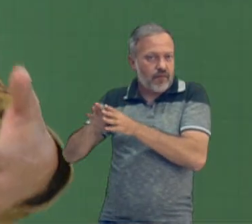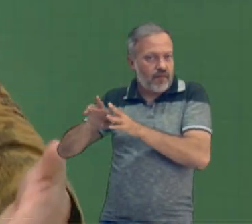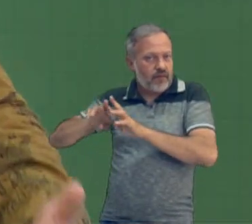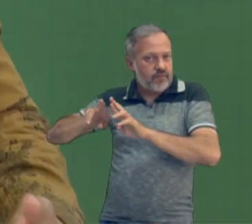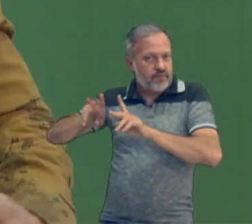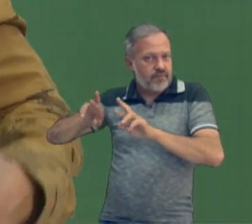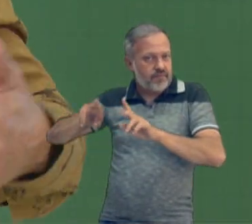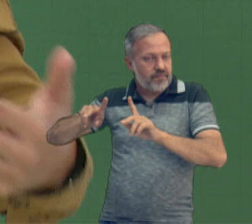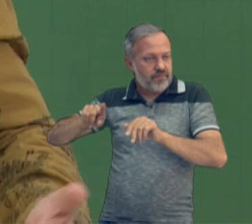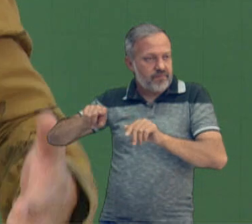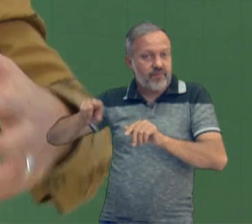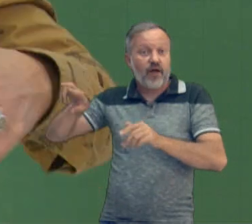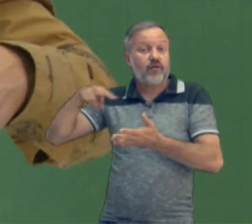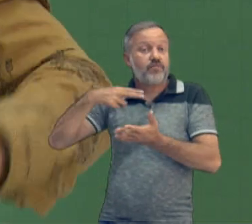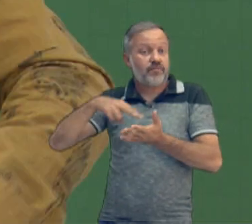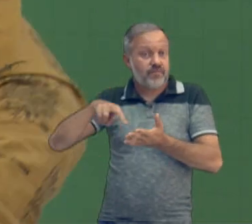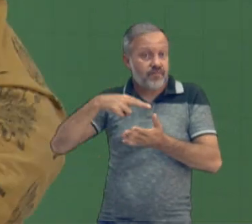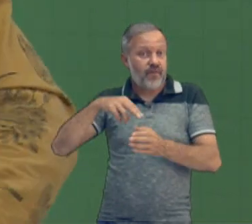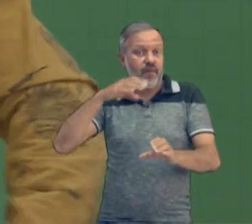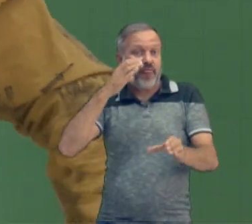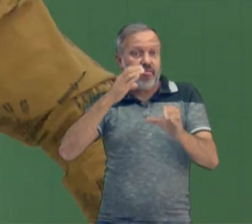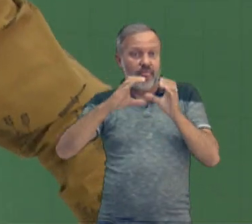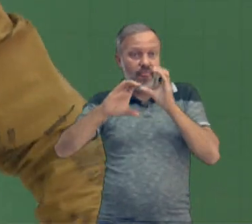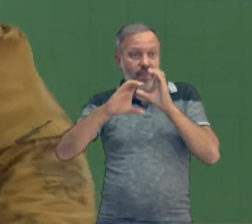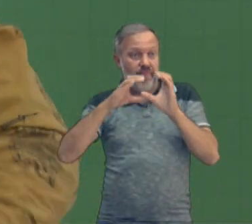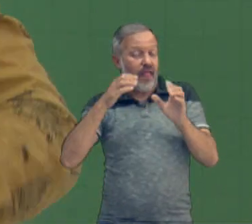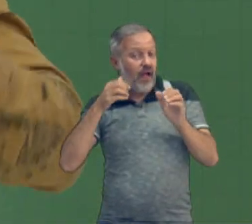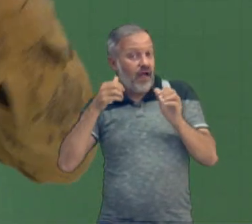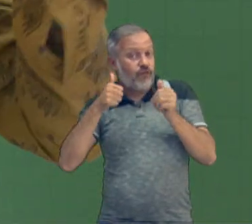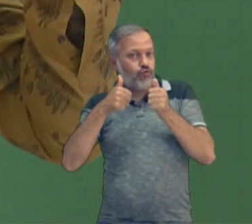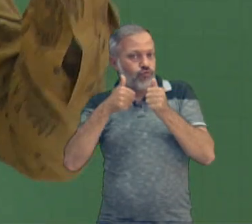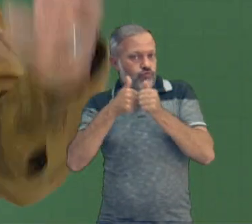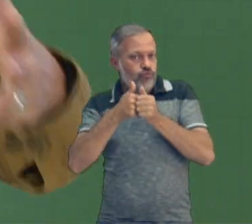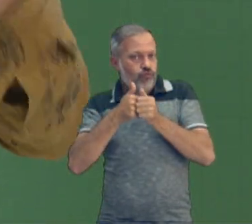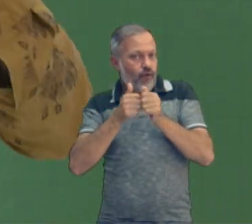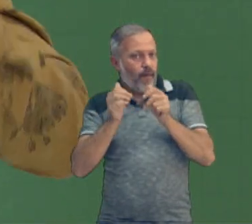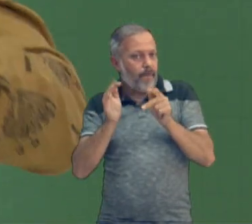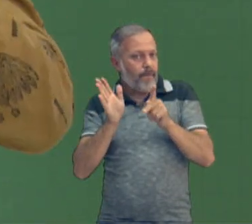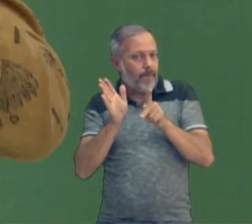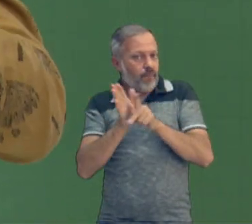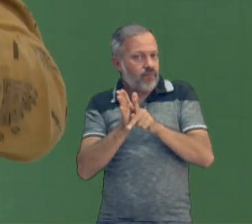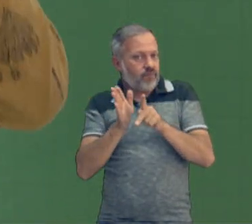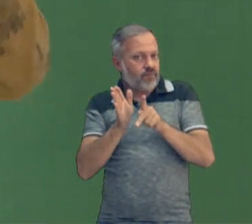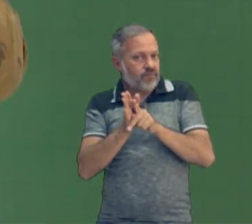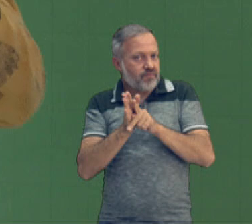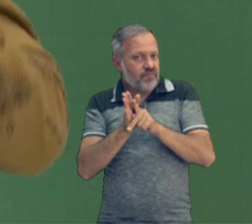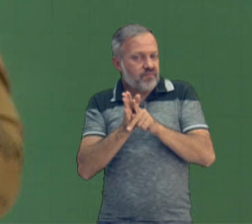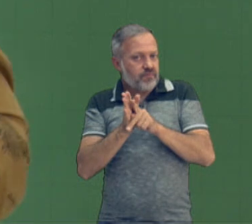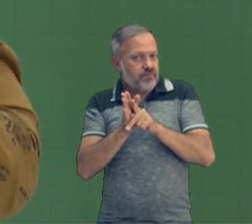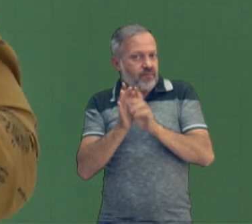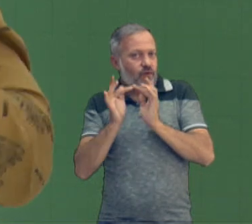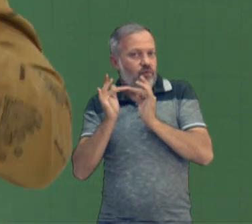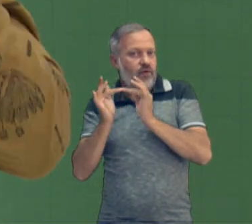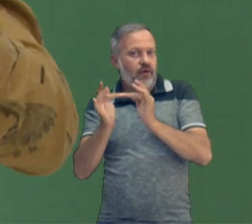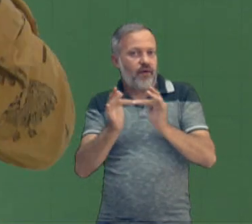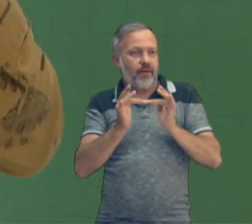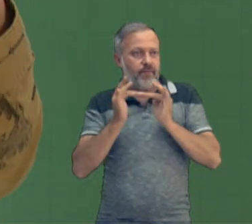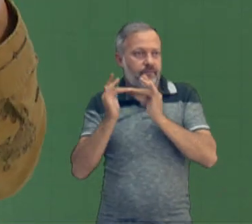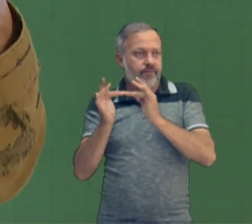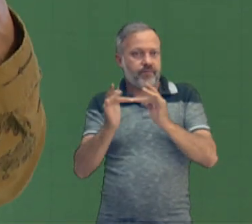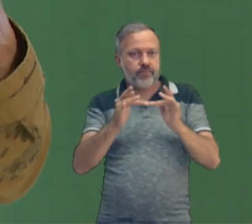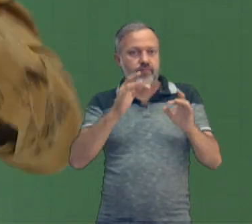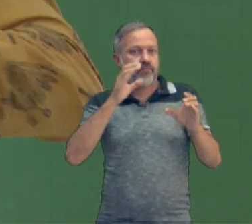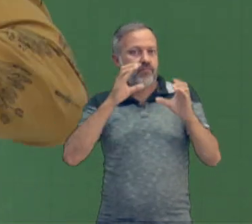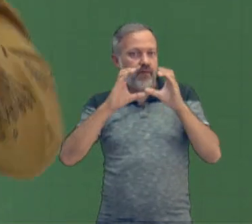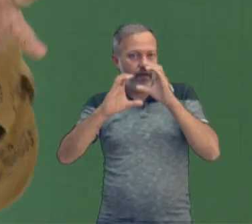então, que para eles, dançar e cantar faz parte do próprio código doutrinário. E como eu disse, cantar o